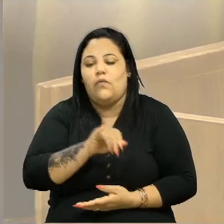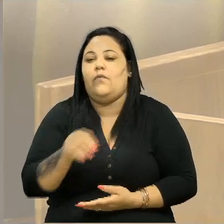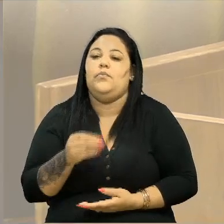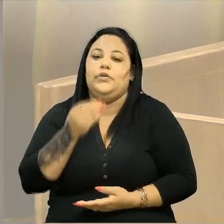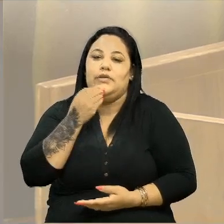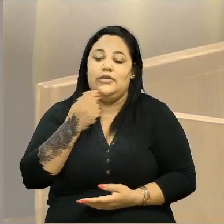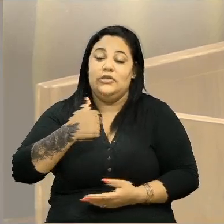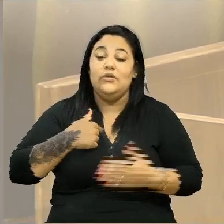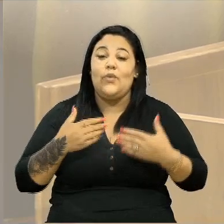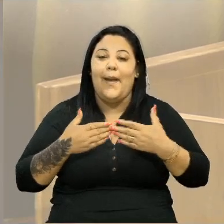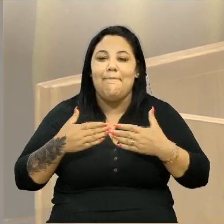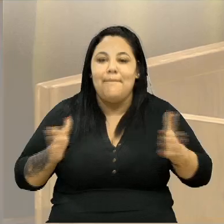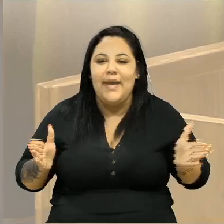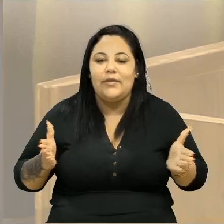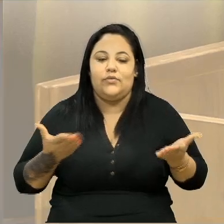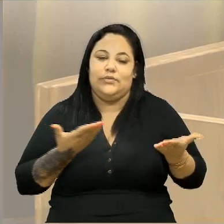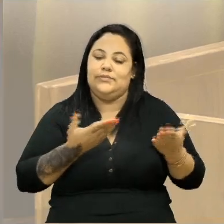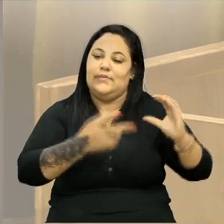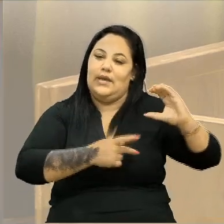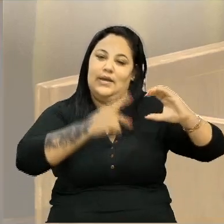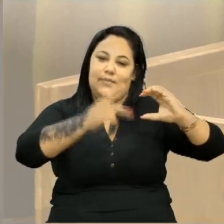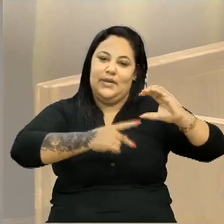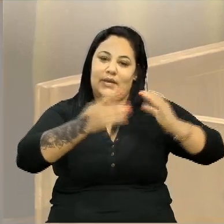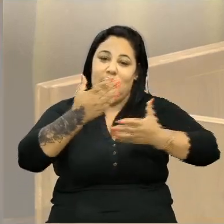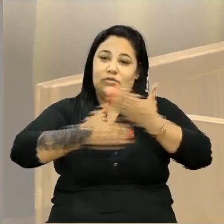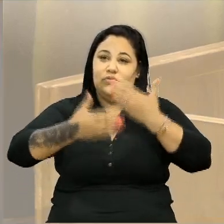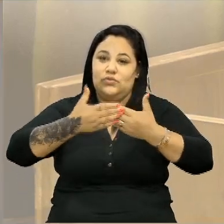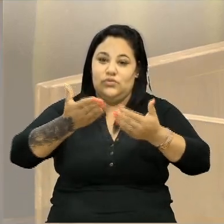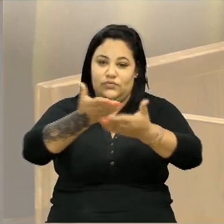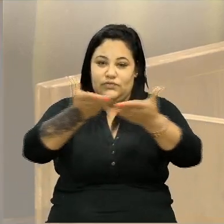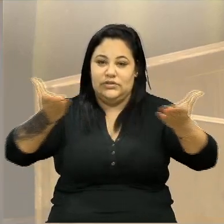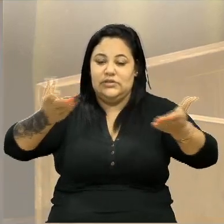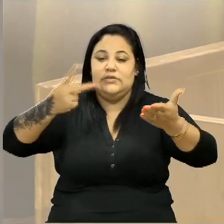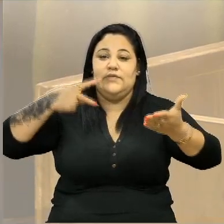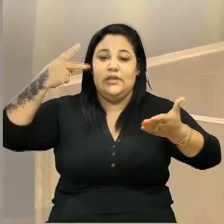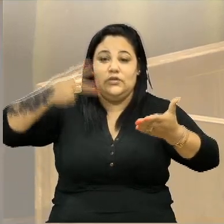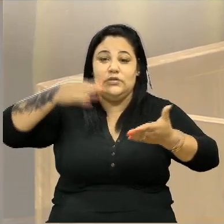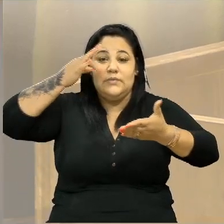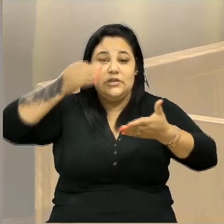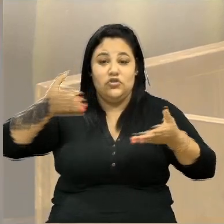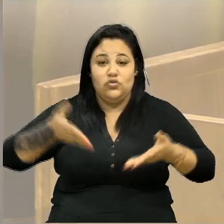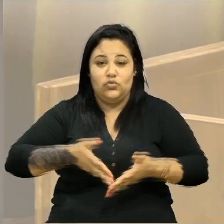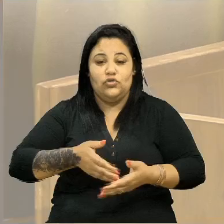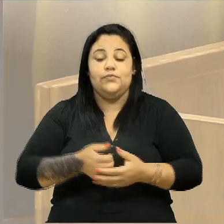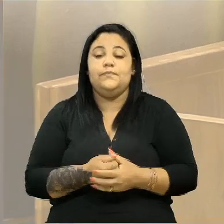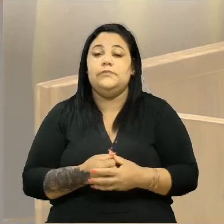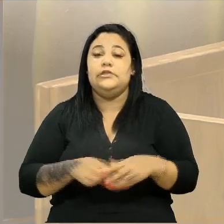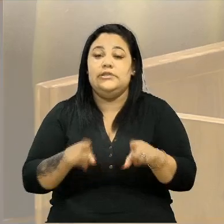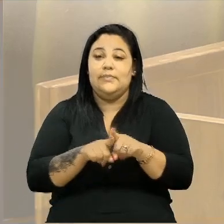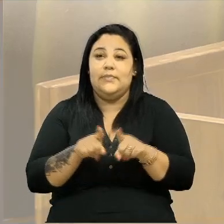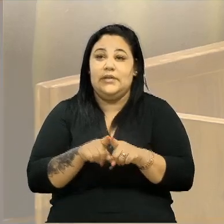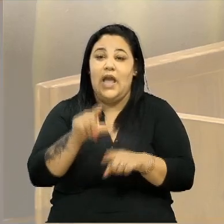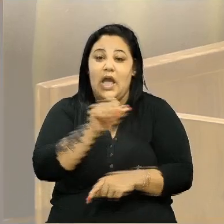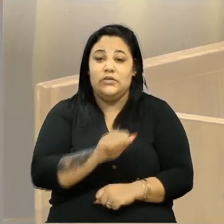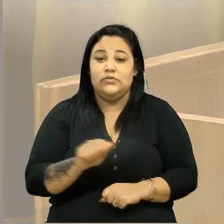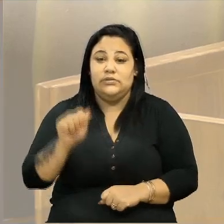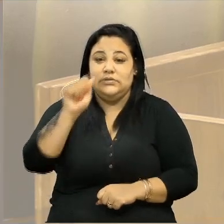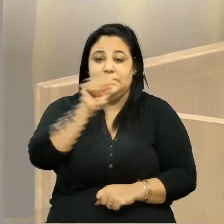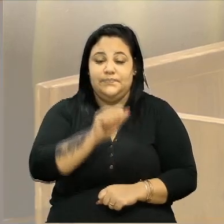colocar à disposição dessa casa a todos os ilustríssimos vereadores e vereadoras, como também a associação,